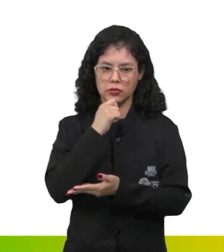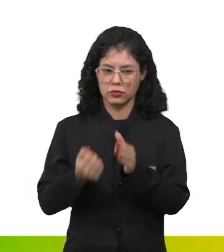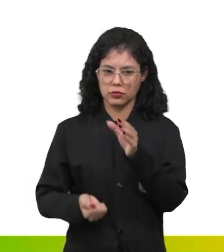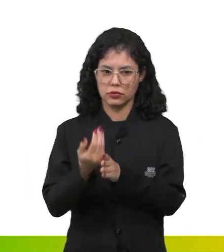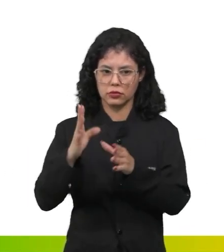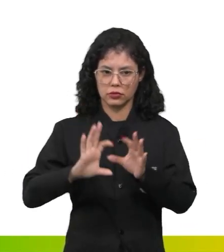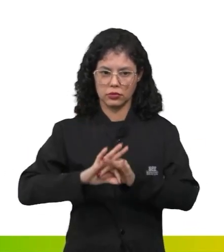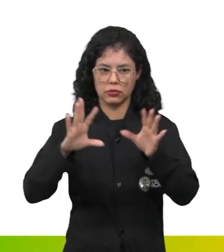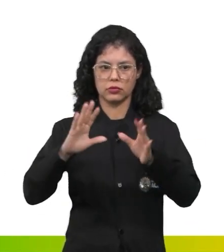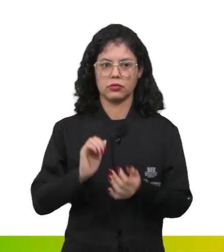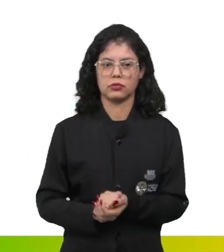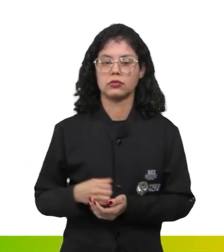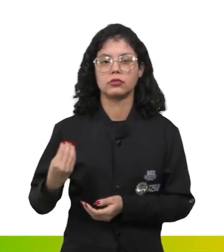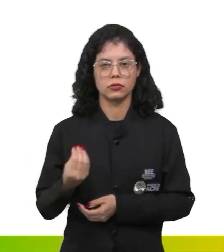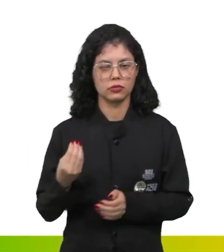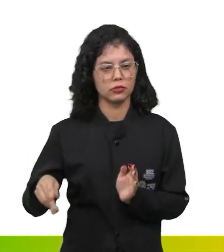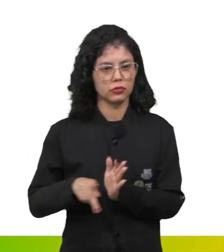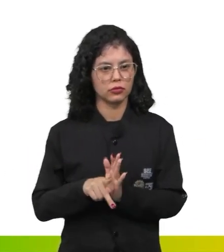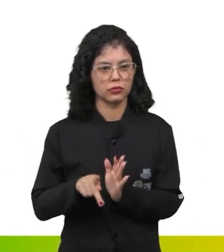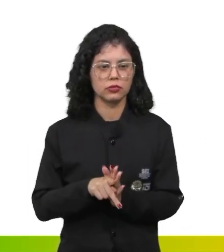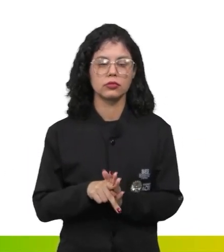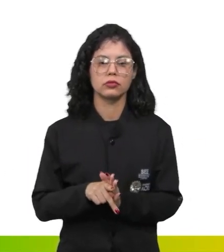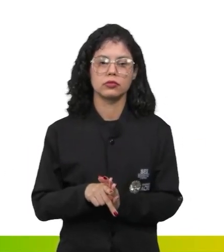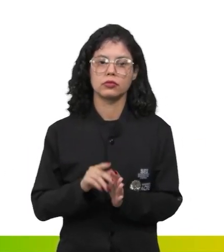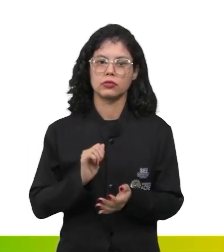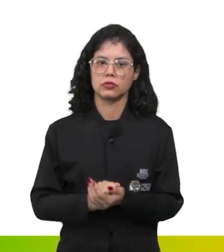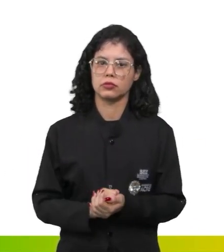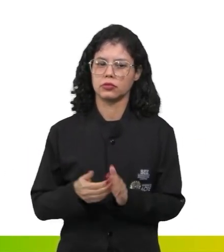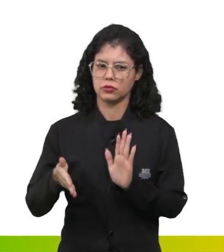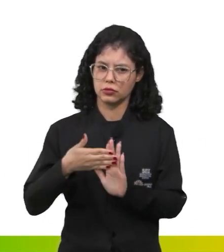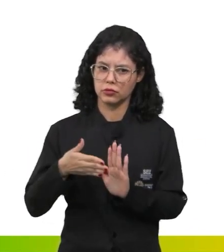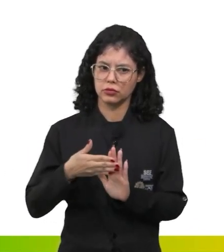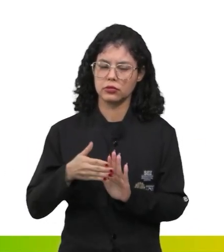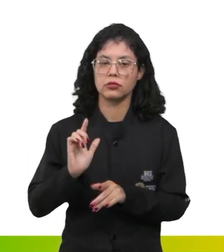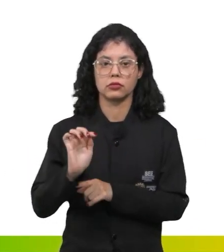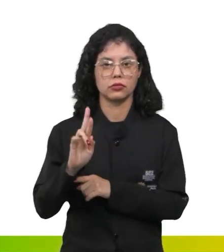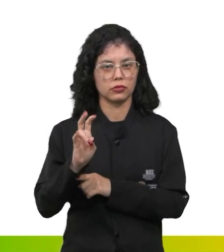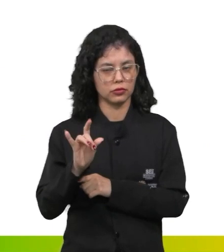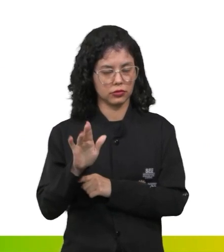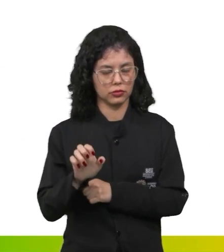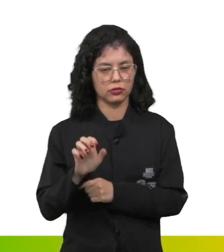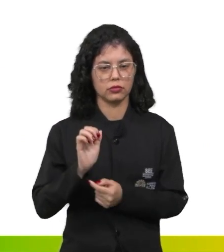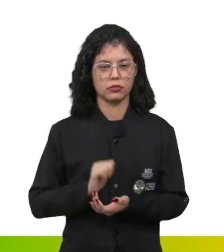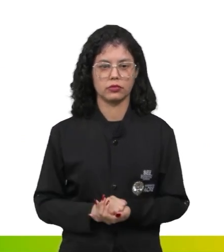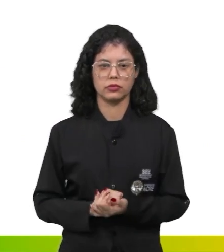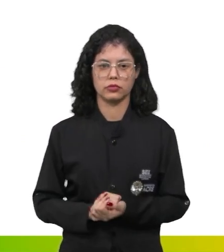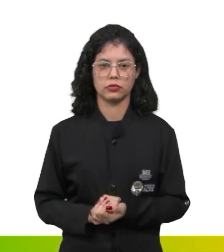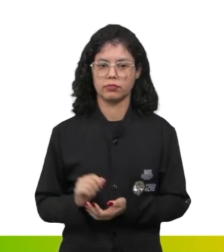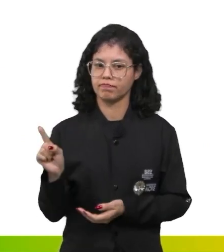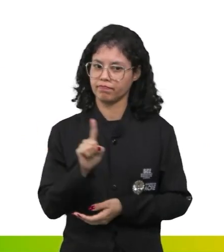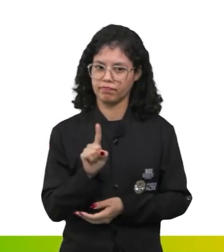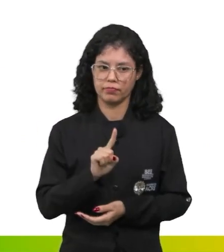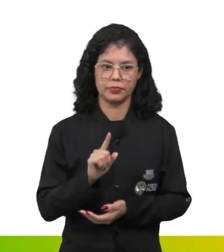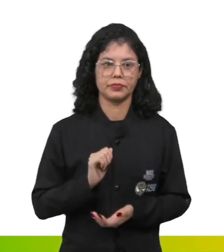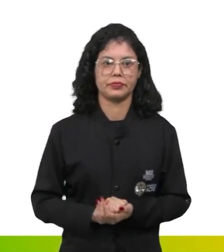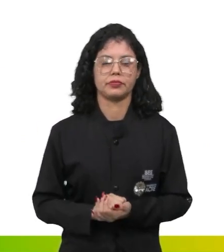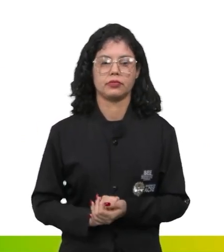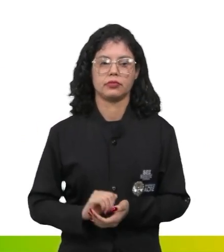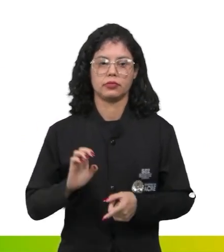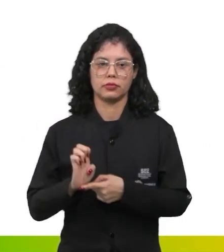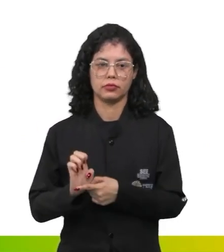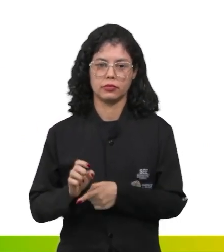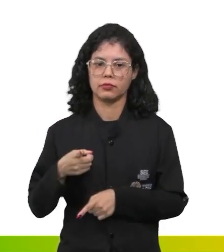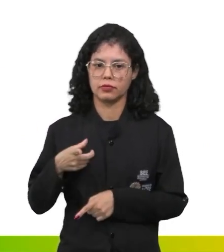surgem espontaneamente em caldos nutritivos esterilizados, comprovando a abiogênese? Só que não. Letra